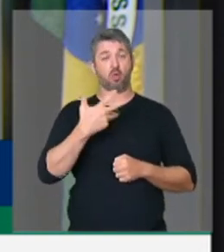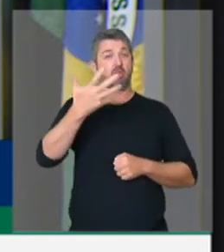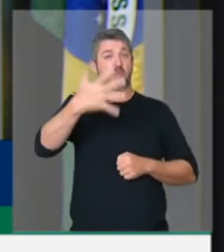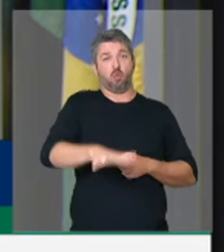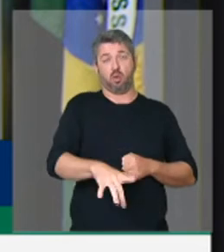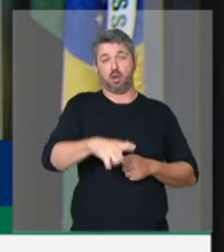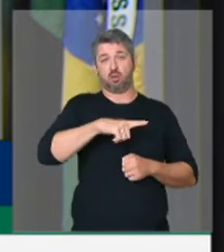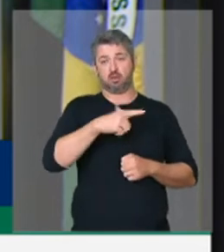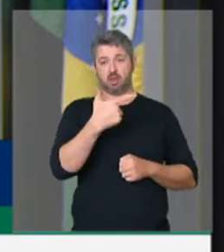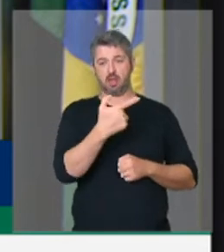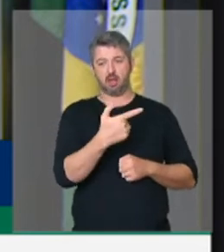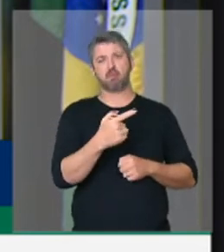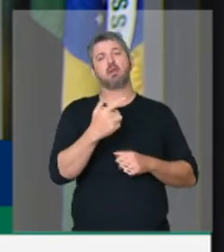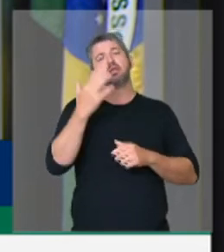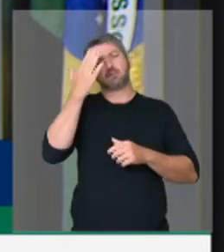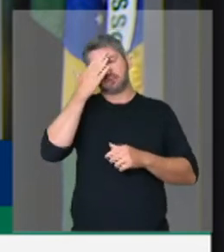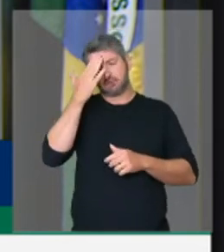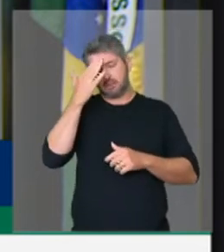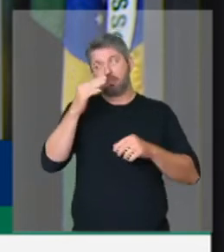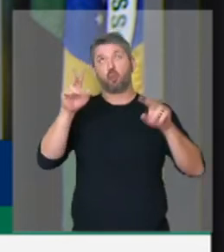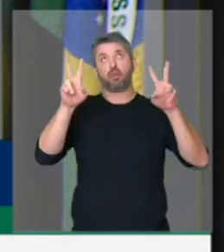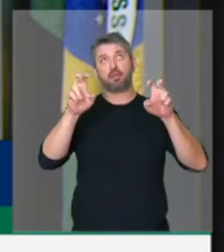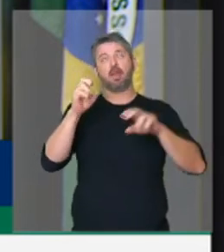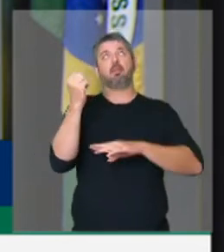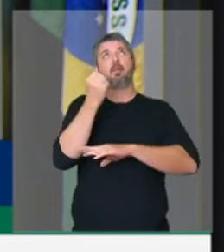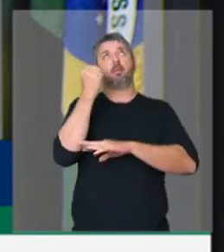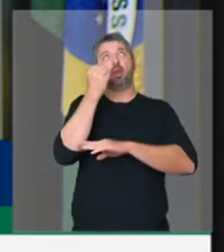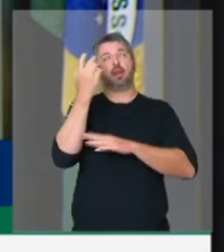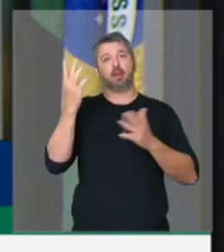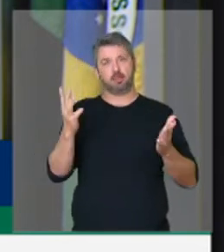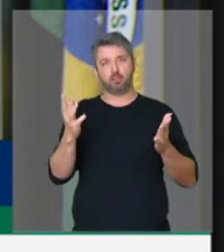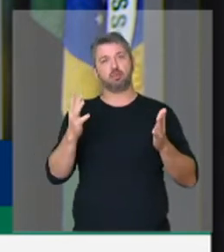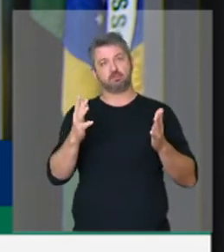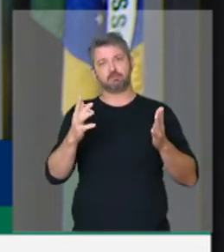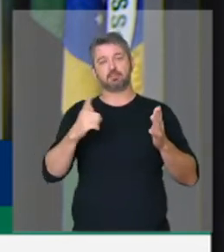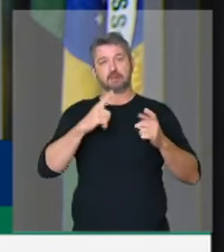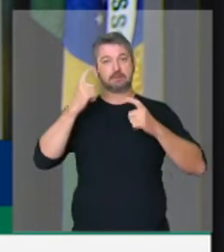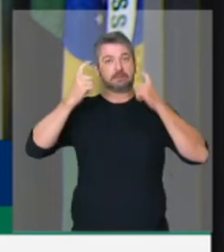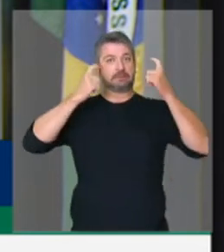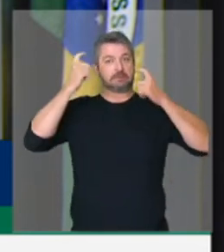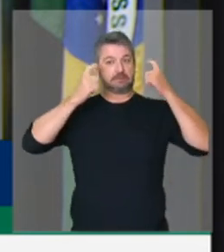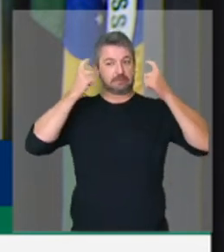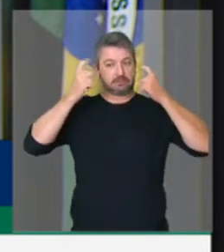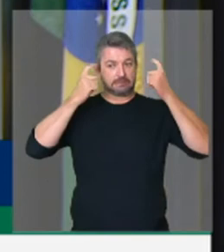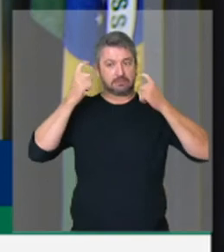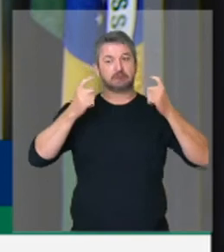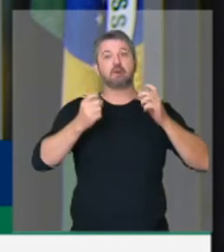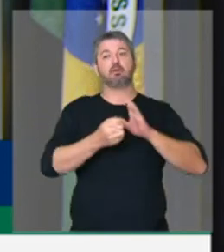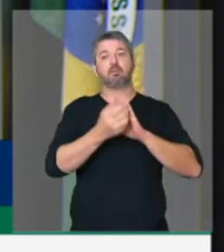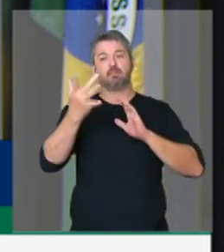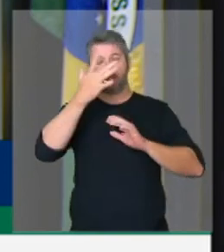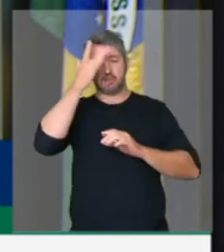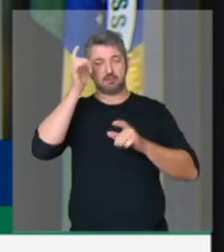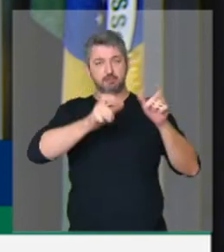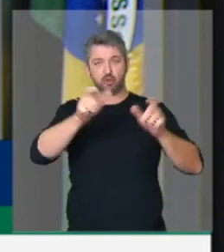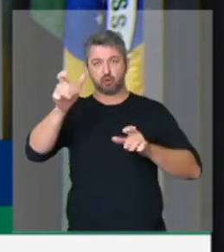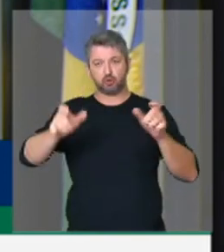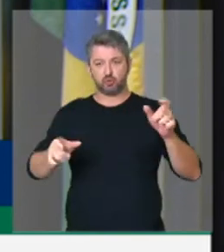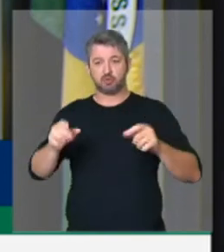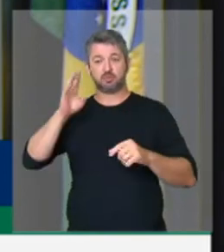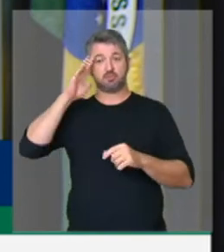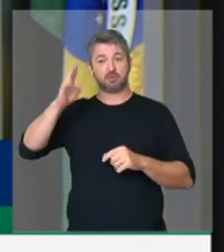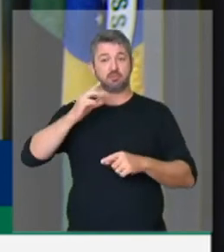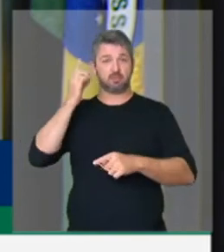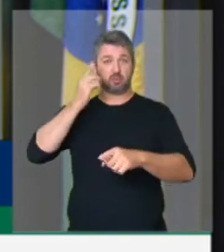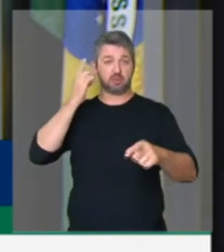claro que é um tema polêmico, gera muita preocupação em diversas pessoas, em especial aos